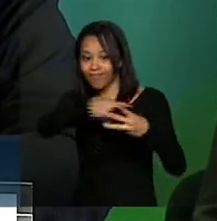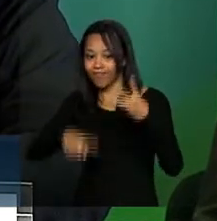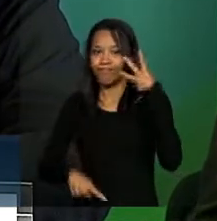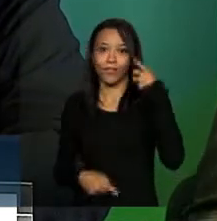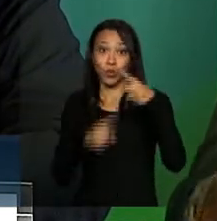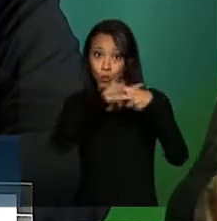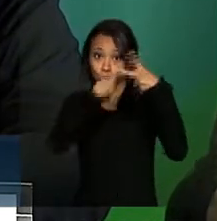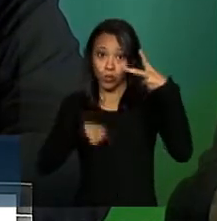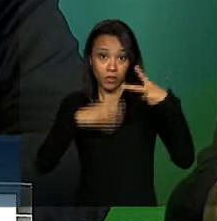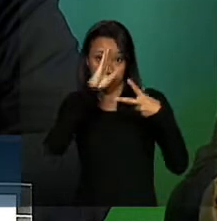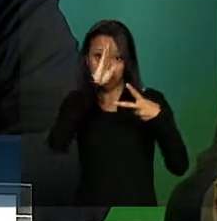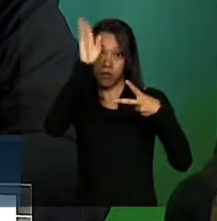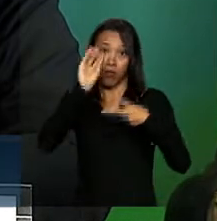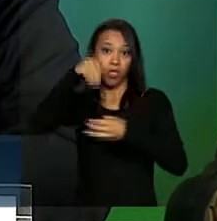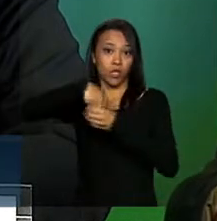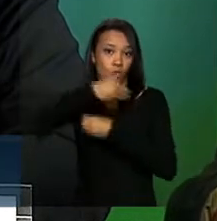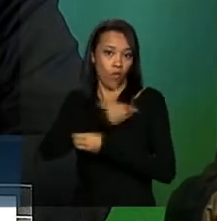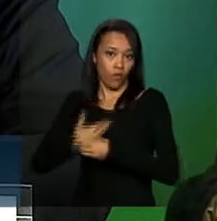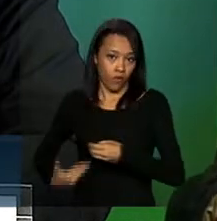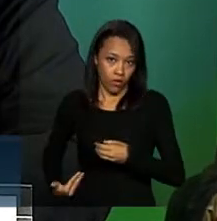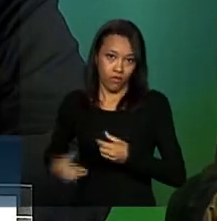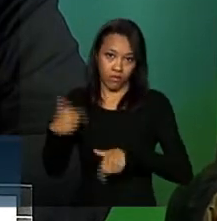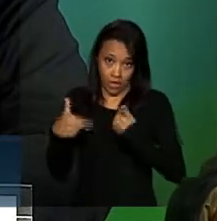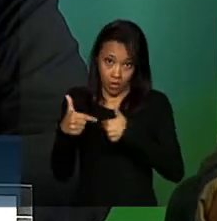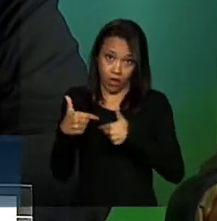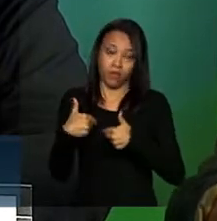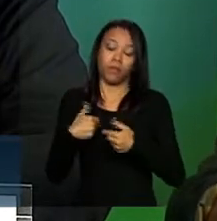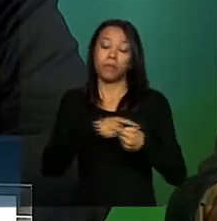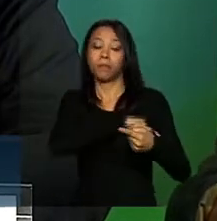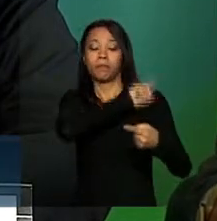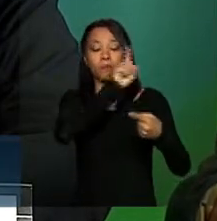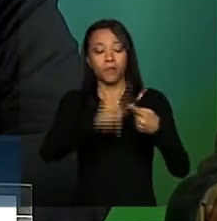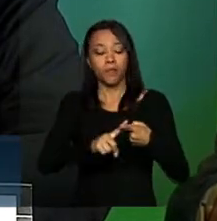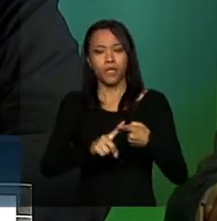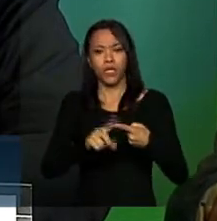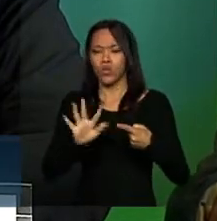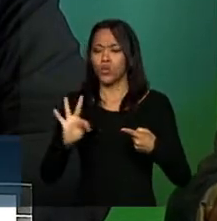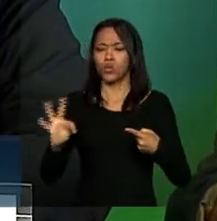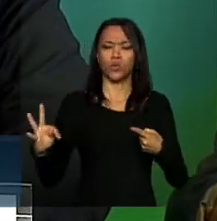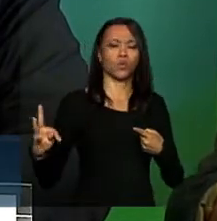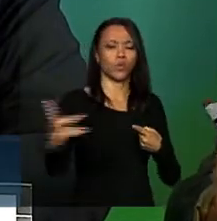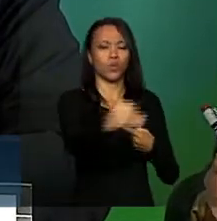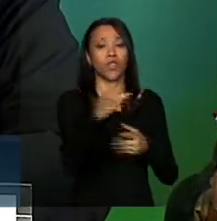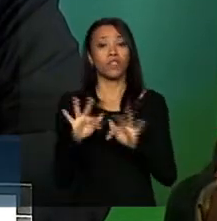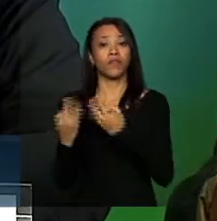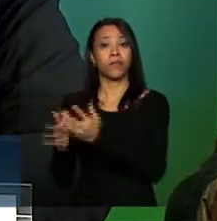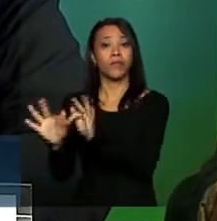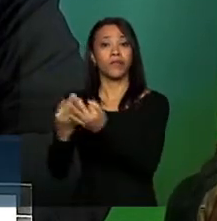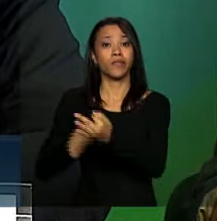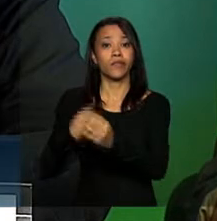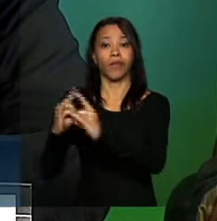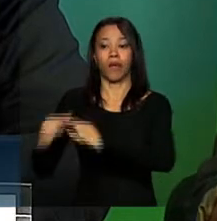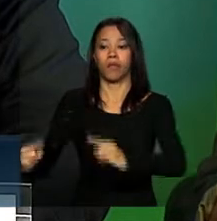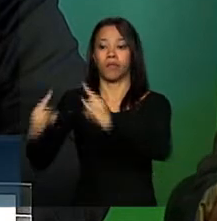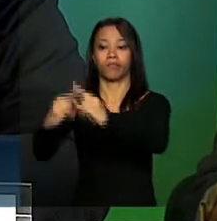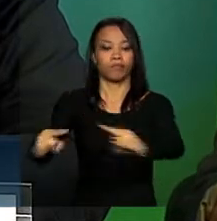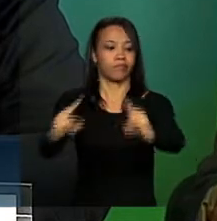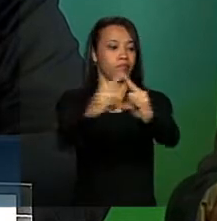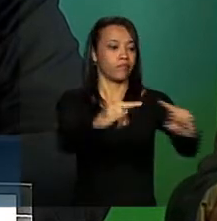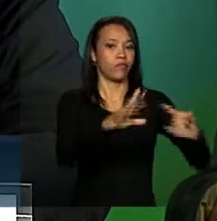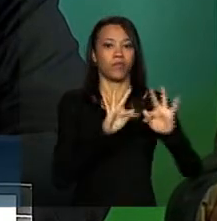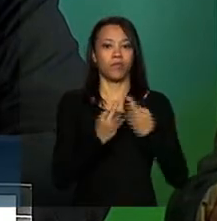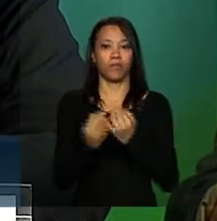governo. Primeiro, nossa grande primeira prioridade é o assentamento de todas as famílias acampadas.